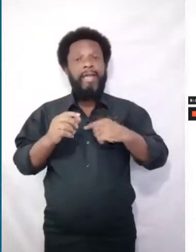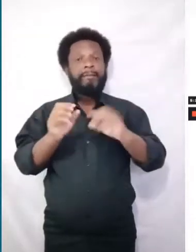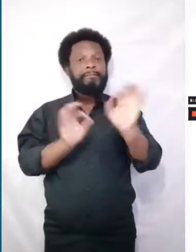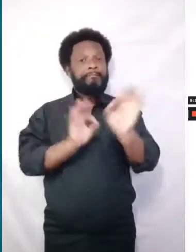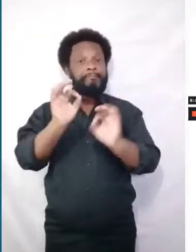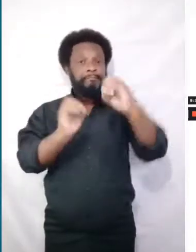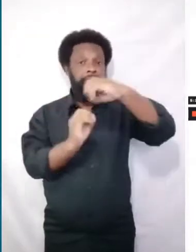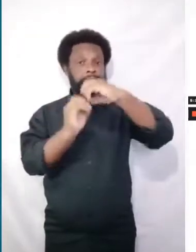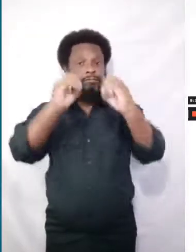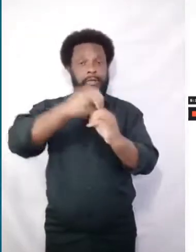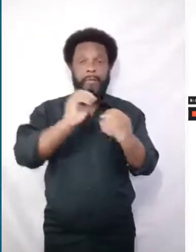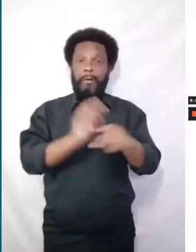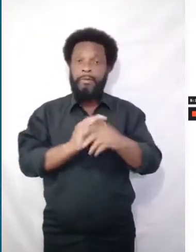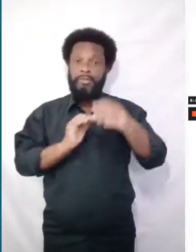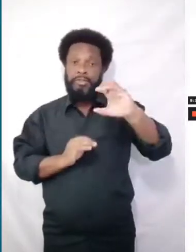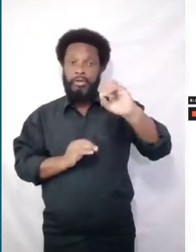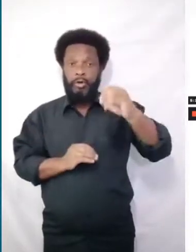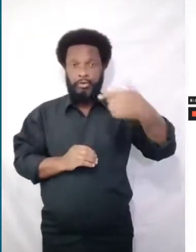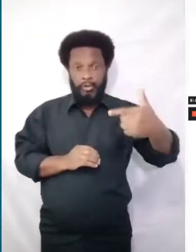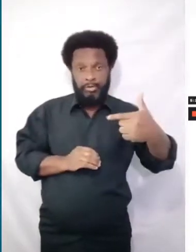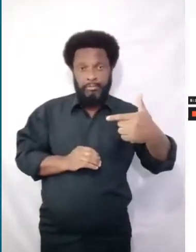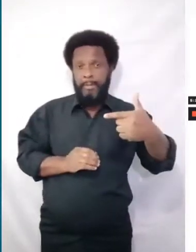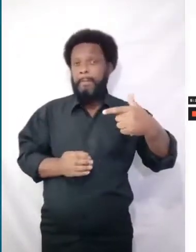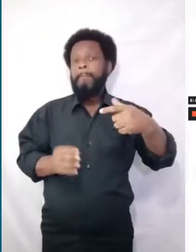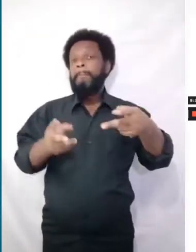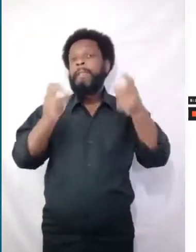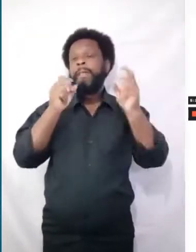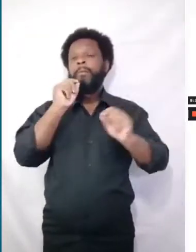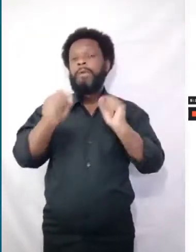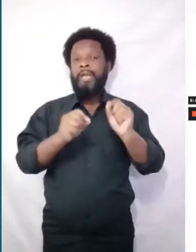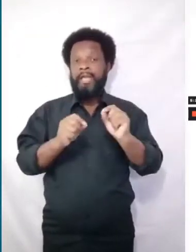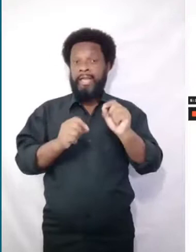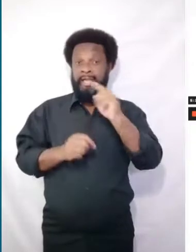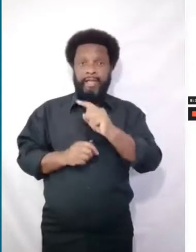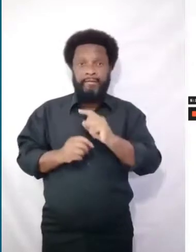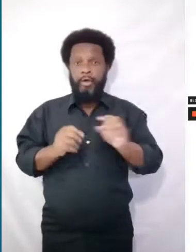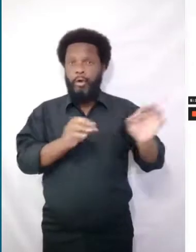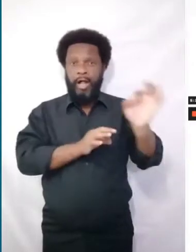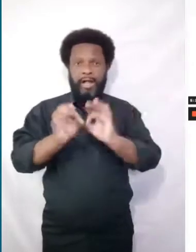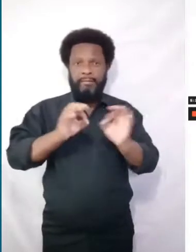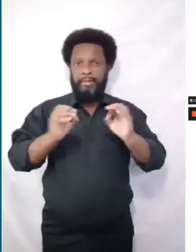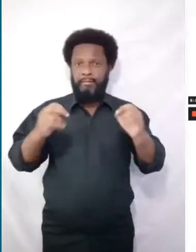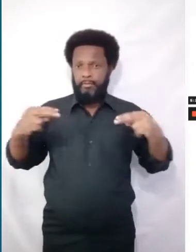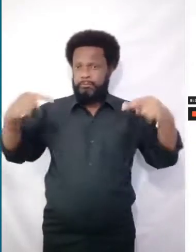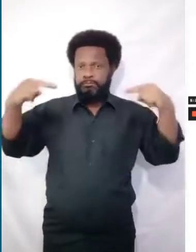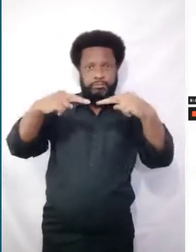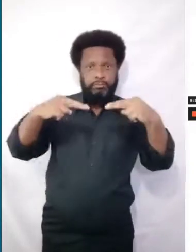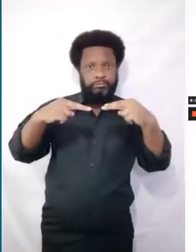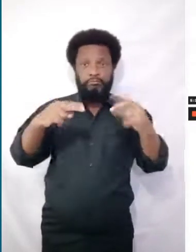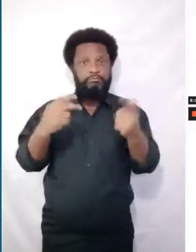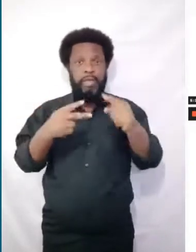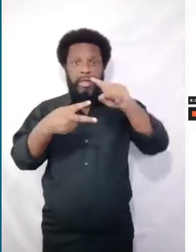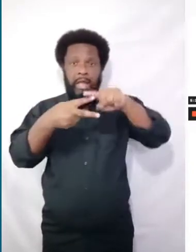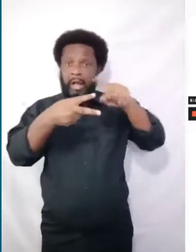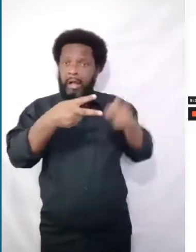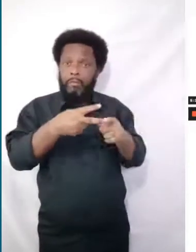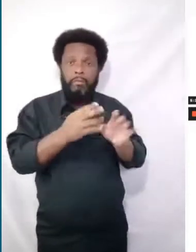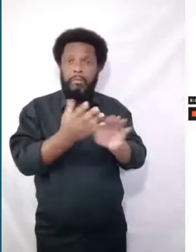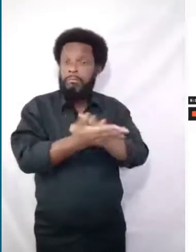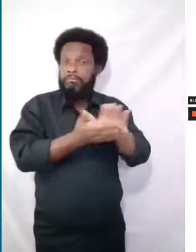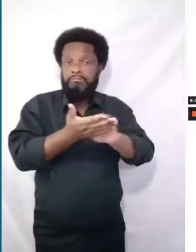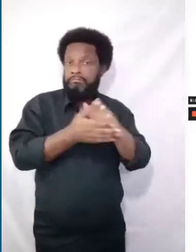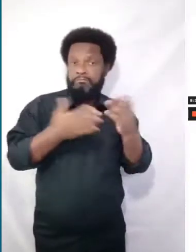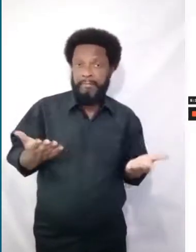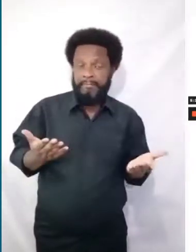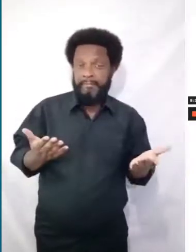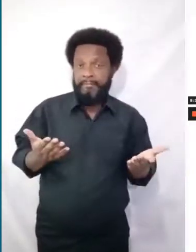fórmula estrutural, que já está representando a geometria do CO2. Percebam que a disposição dos átomos está um de frente para a